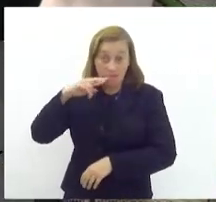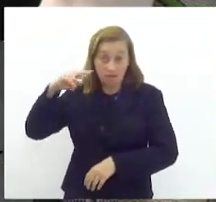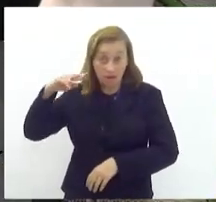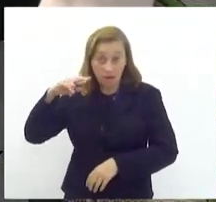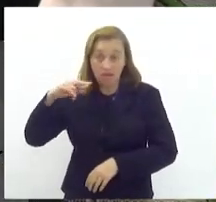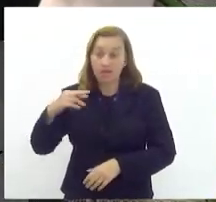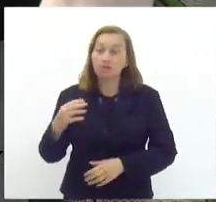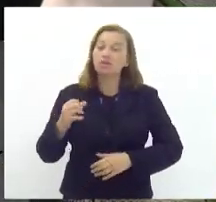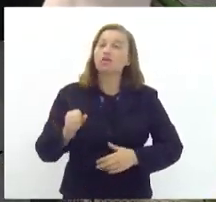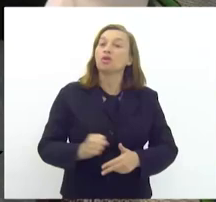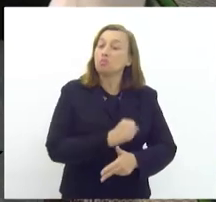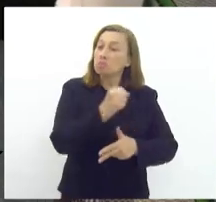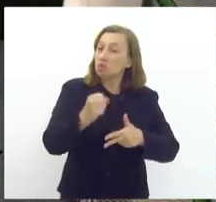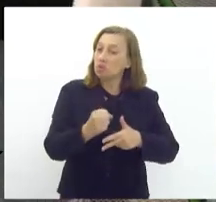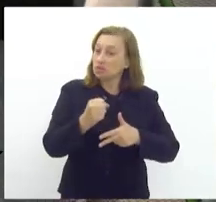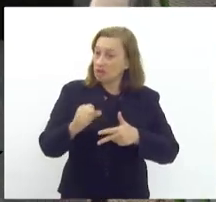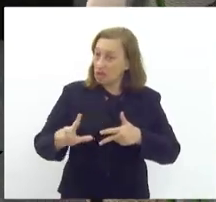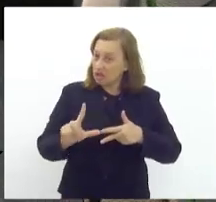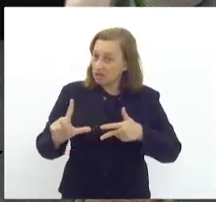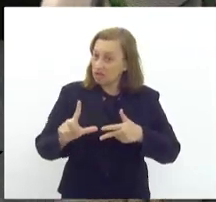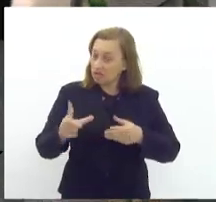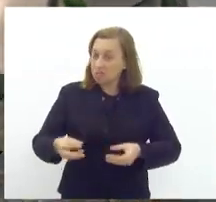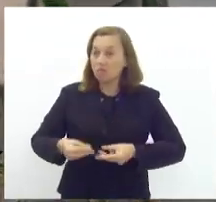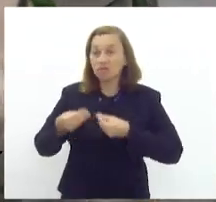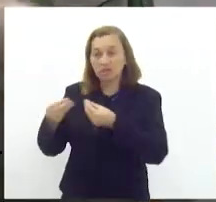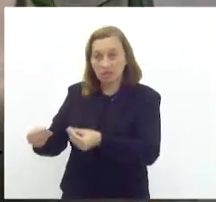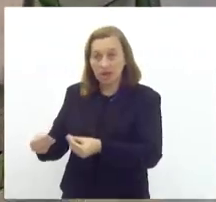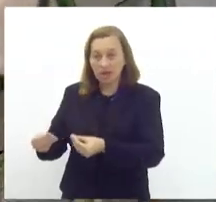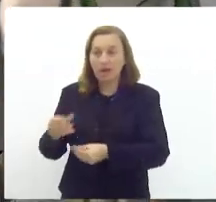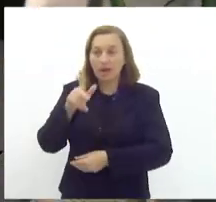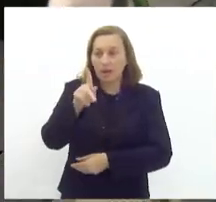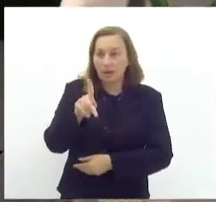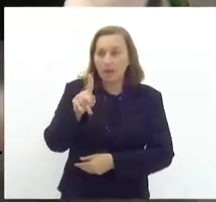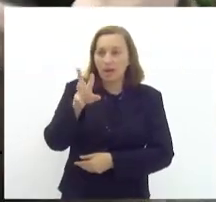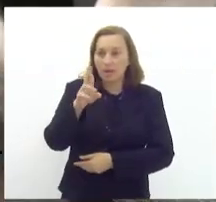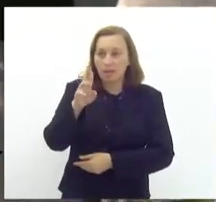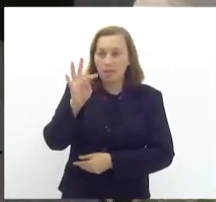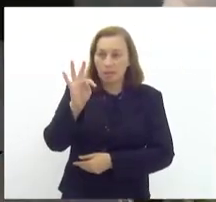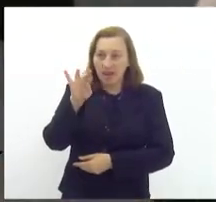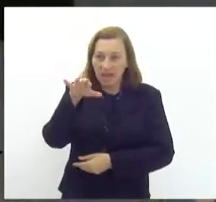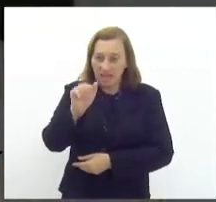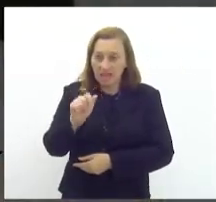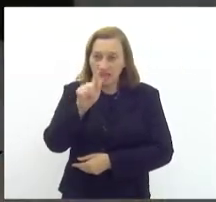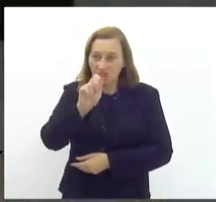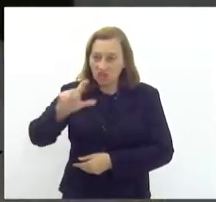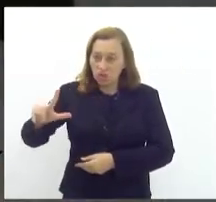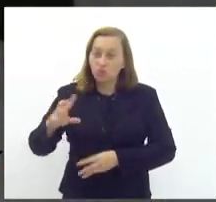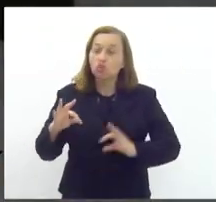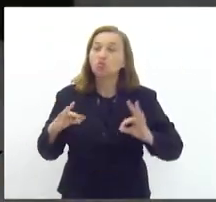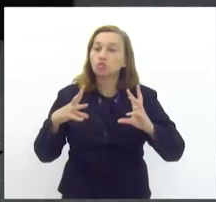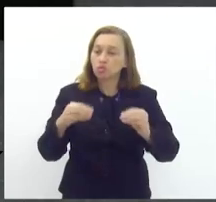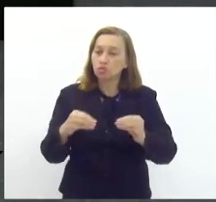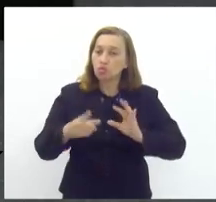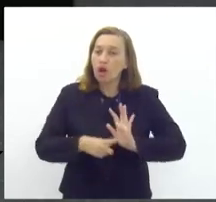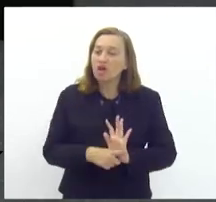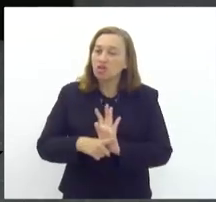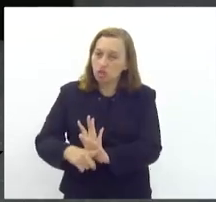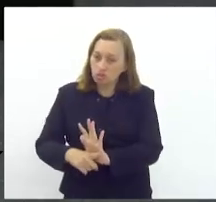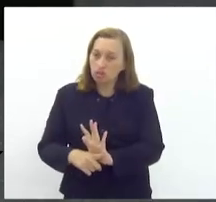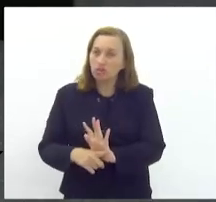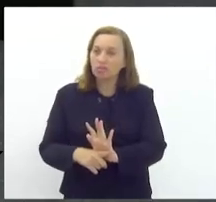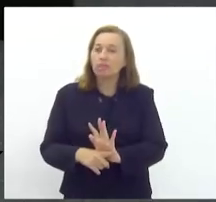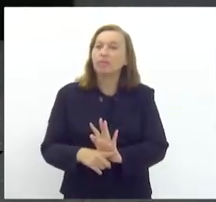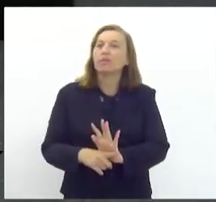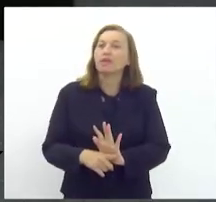o poder legislativo pode conceder alguém que para além de tudo isso contribui muito